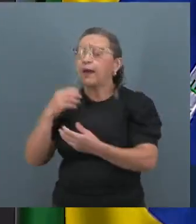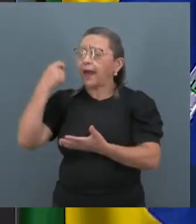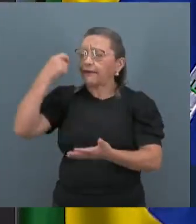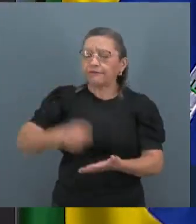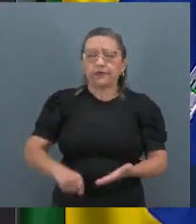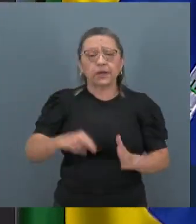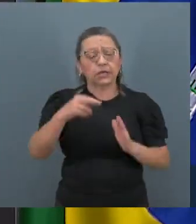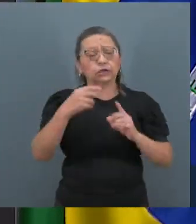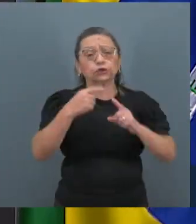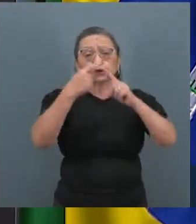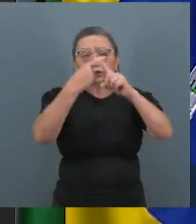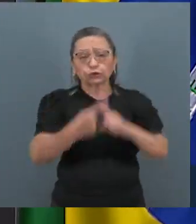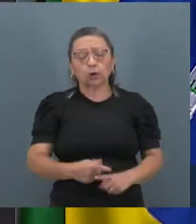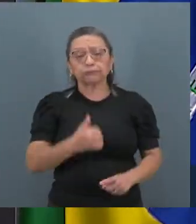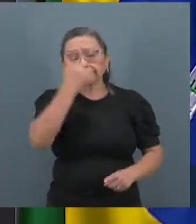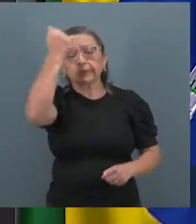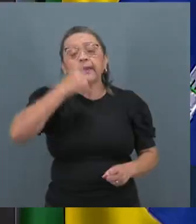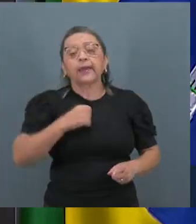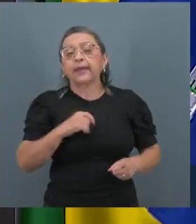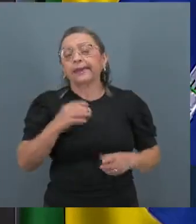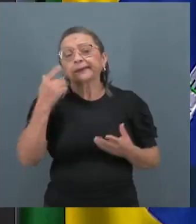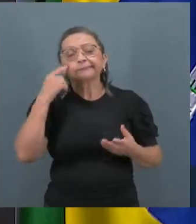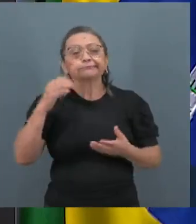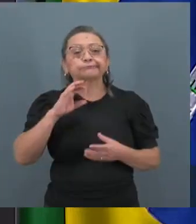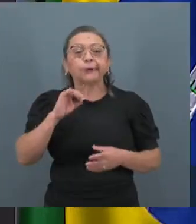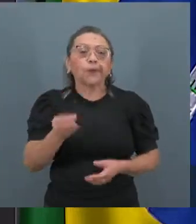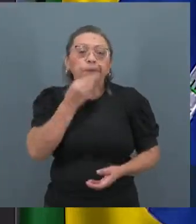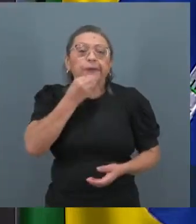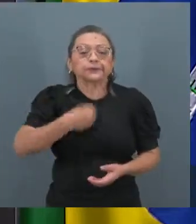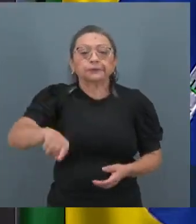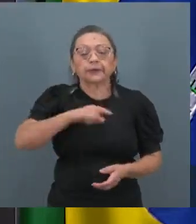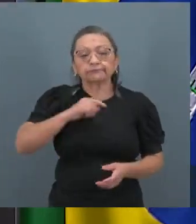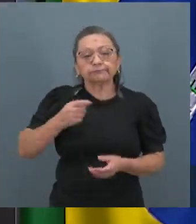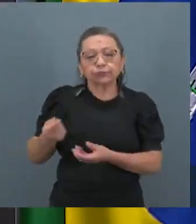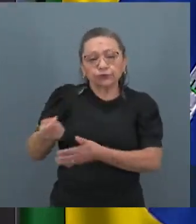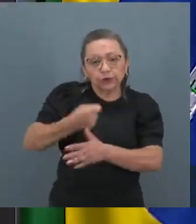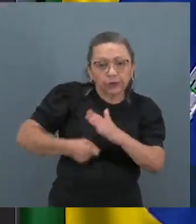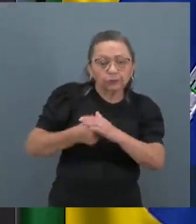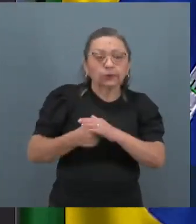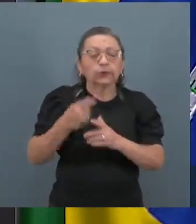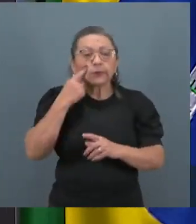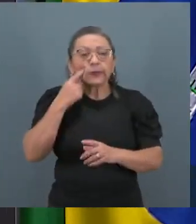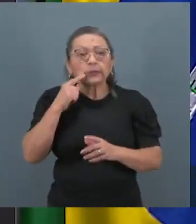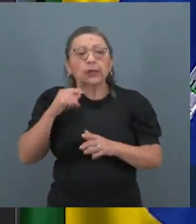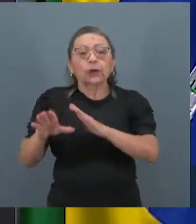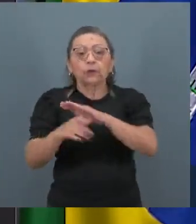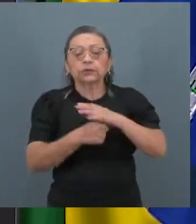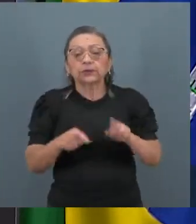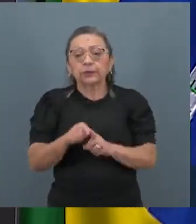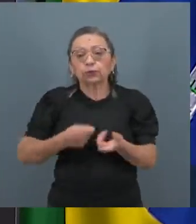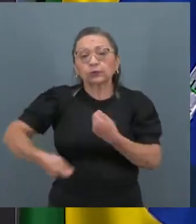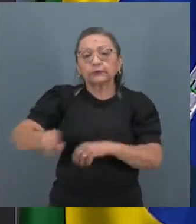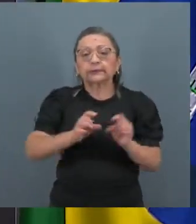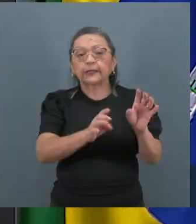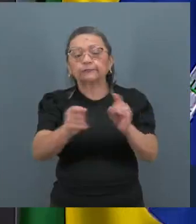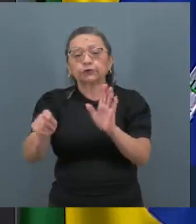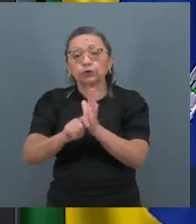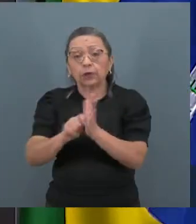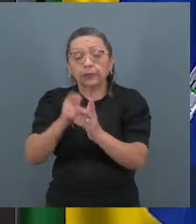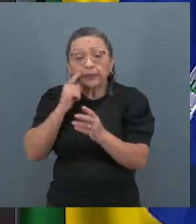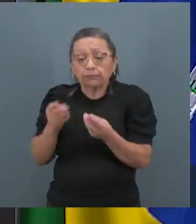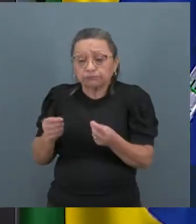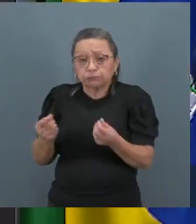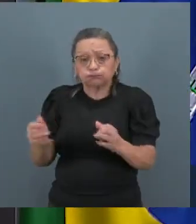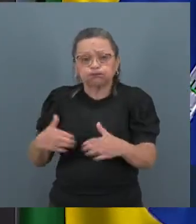porta aberta para a lavagem de dinheiro sujo, oriundo da corrupção e do tráfico de drogas que está lavando aos